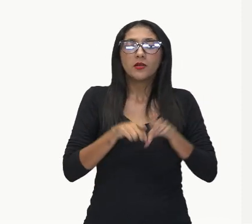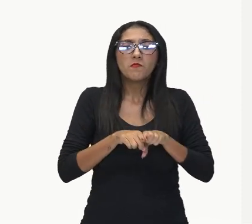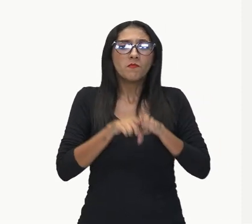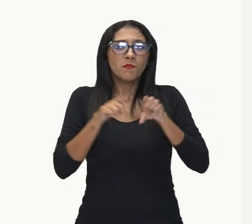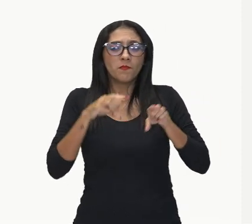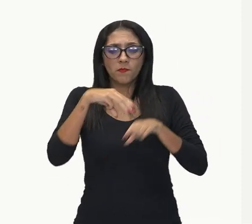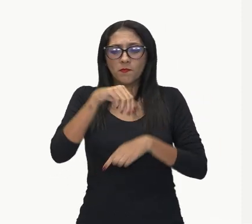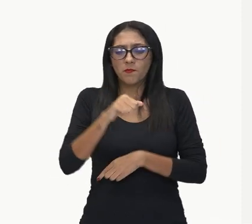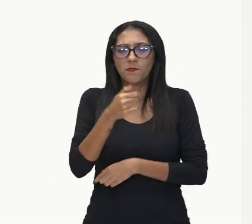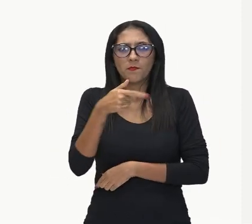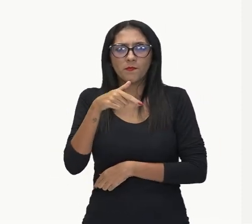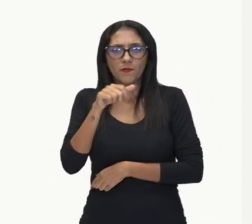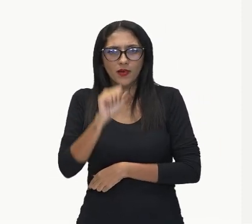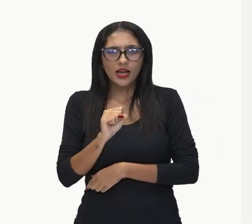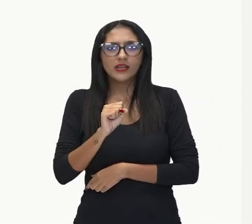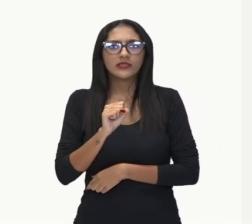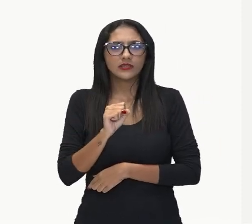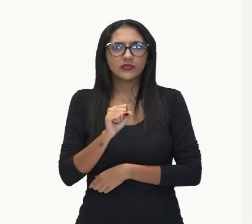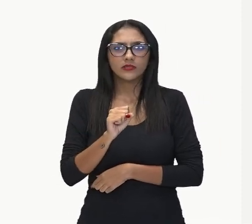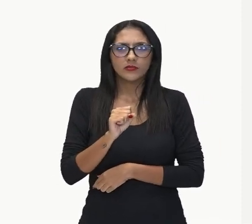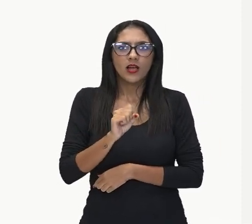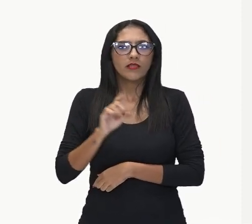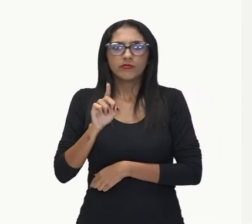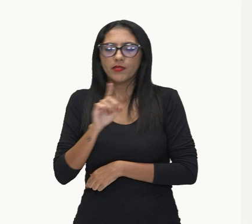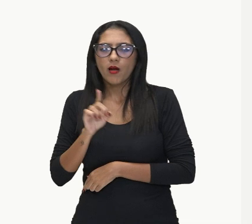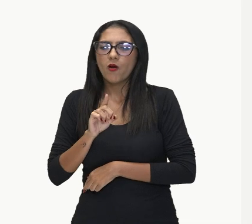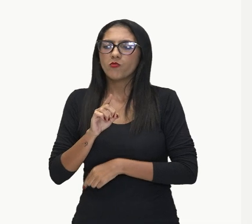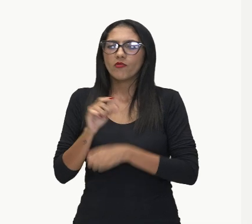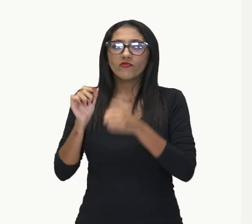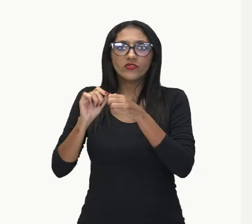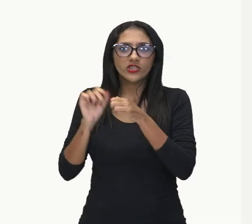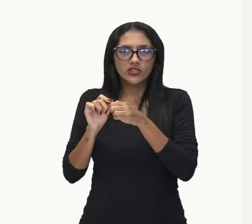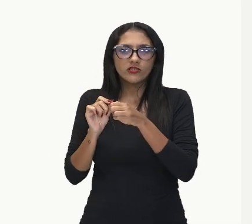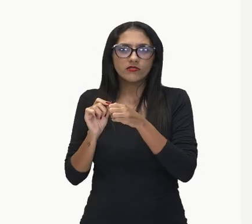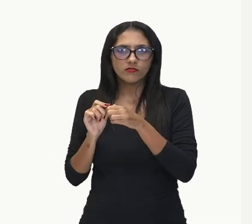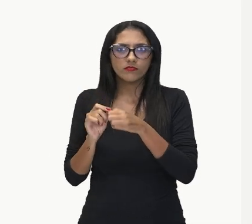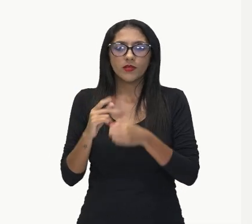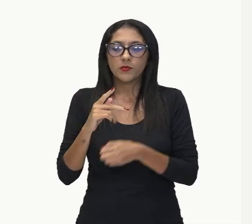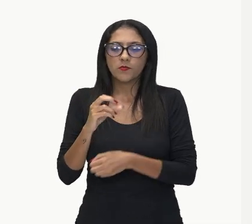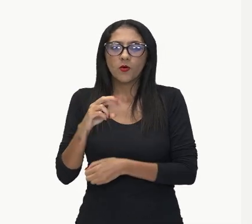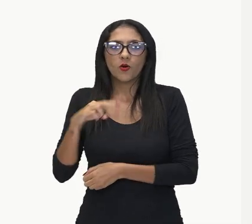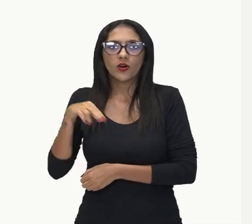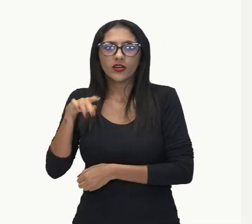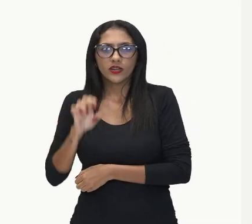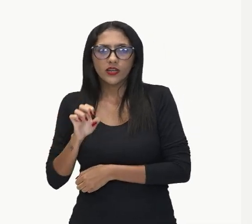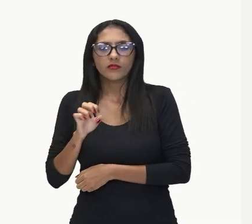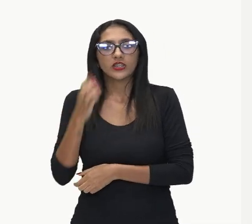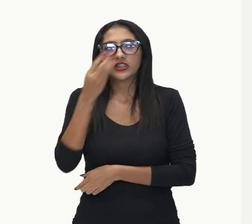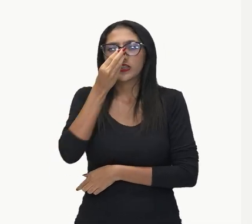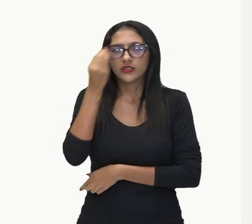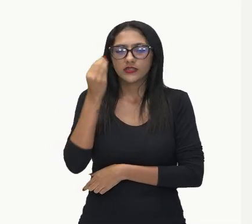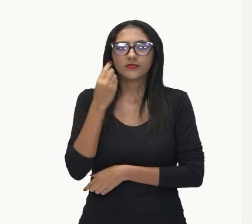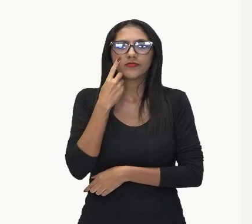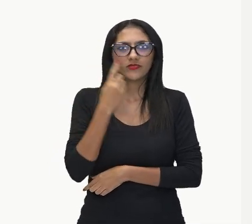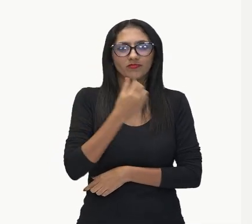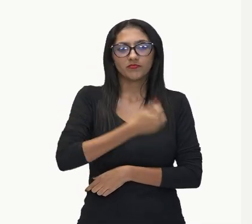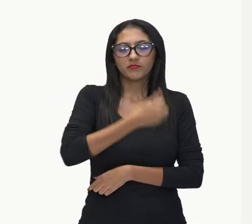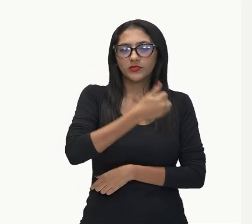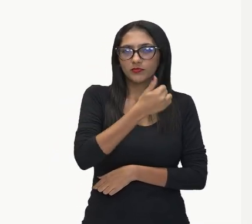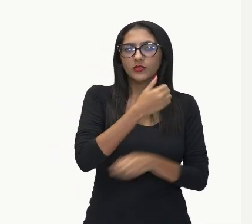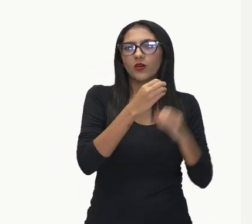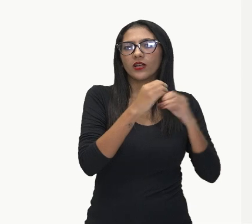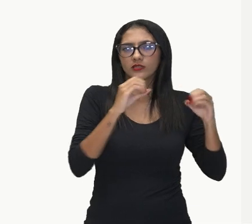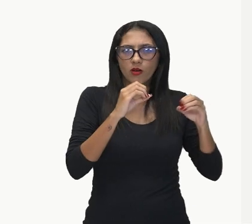feira. Então, período composto por coordenação, 3 orações, a primeira com o verbo comprar, olha